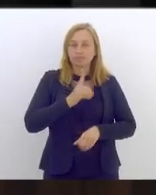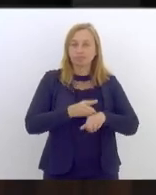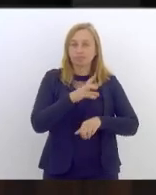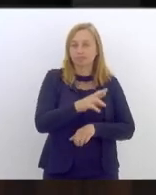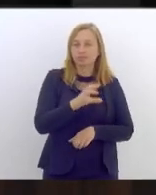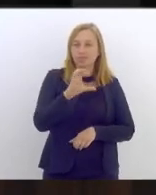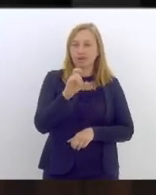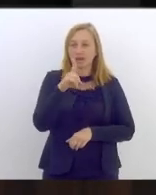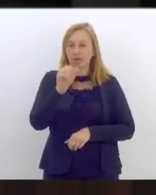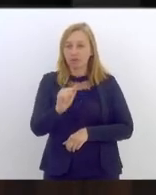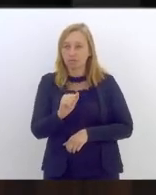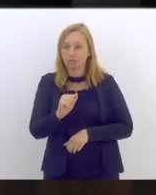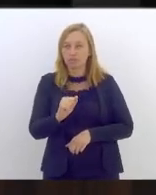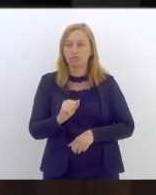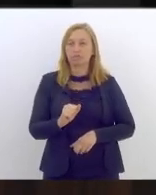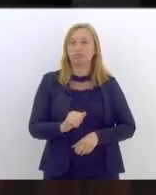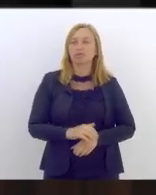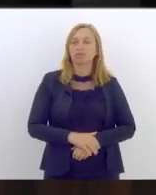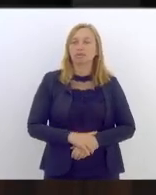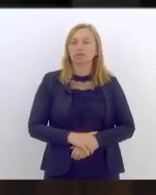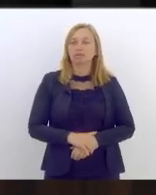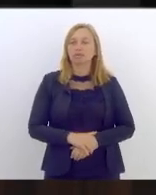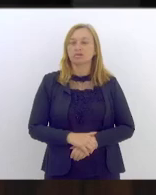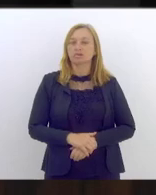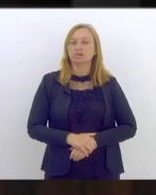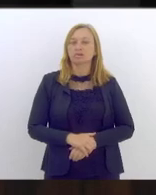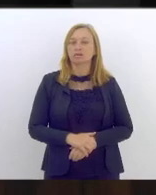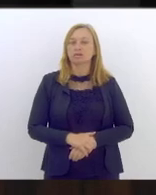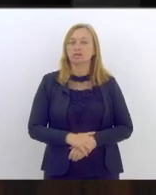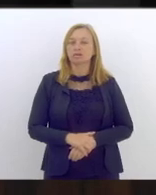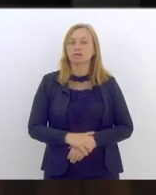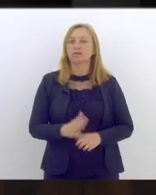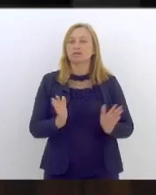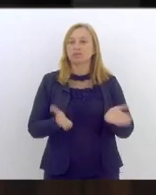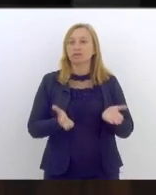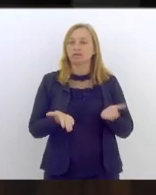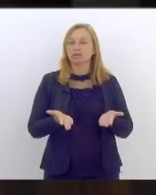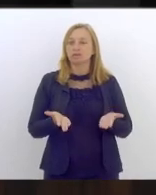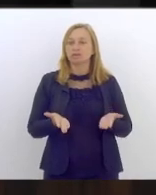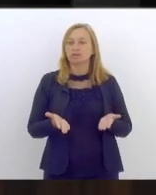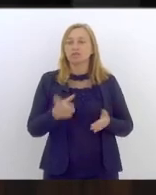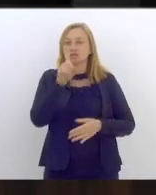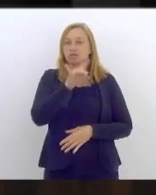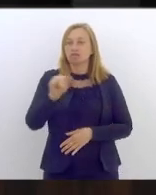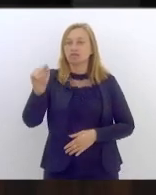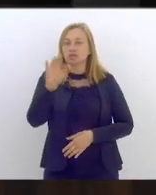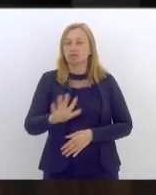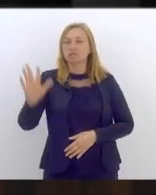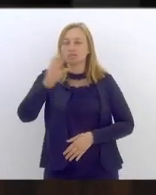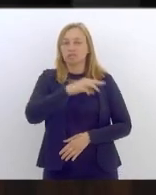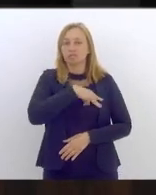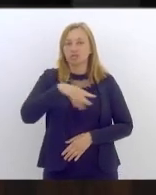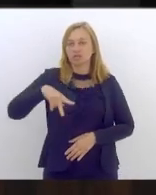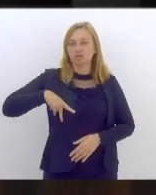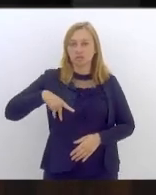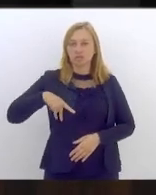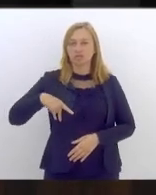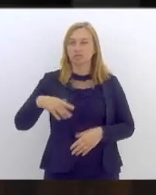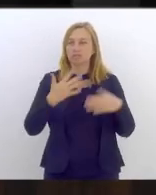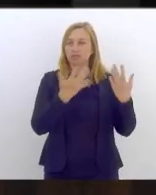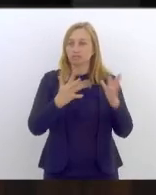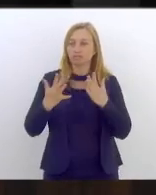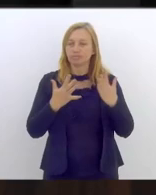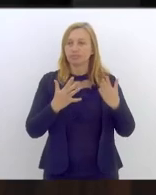Cláudio Henrique Viana não poderia ser mais apropriado emblemática hoje comemora-se o dia nacional do Ministério Público em que